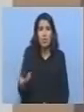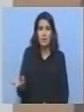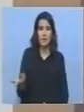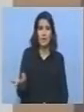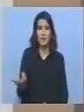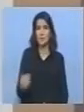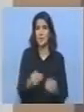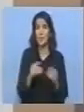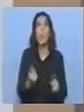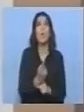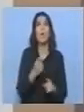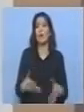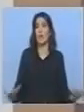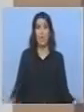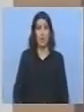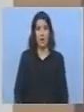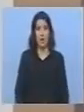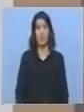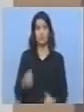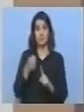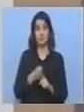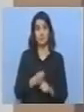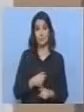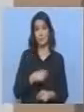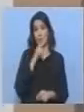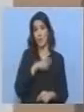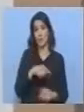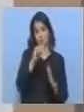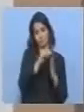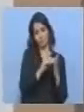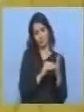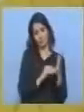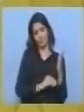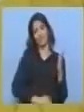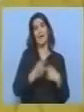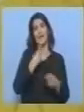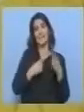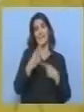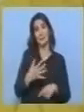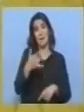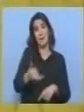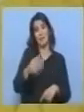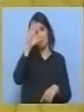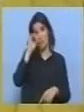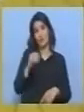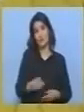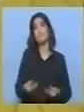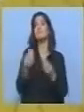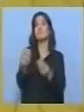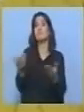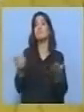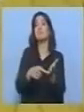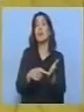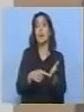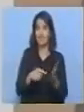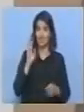vista. E, portanto, o desafio, eu consigo fazer aqui um caderno de reivindicações para a próxima legislatura. O que é que eu acho que é preciso? Já